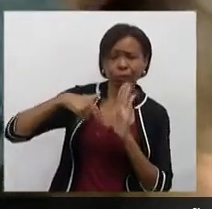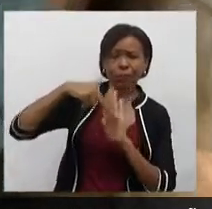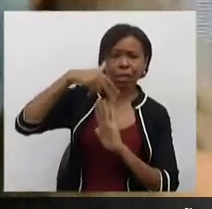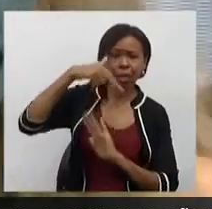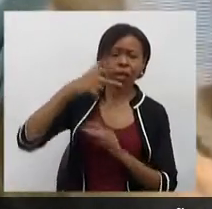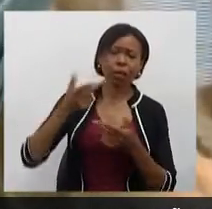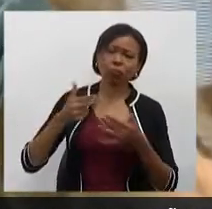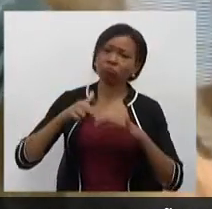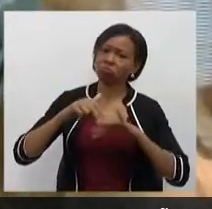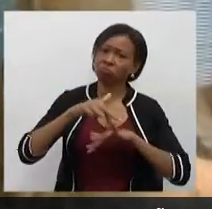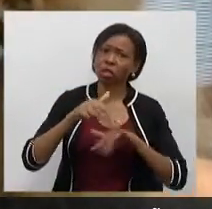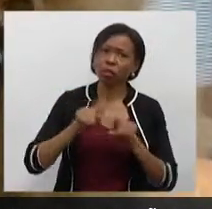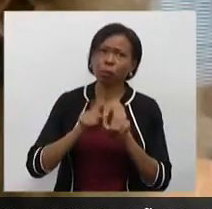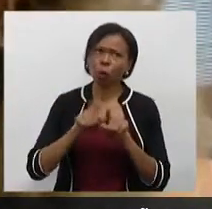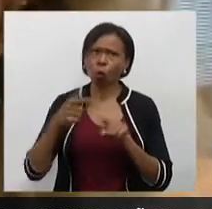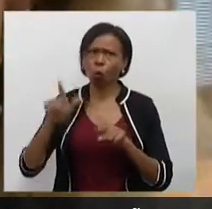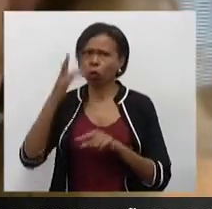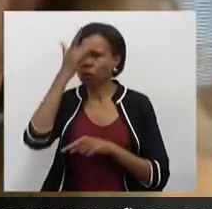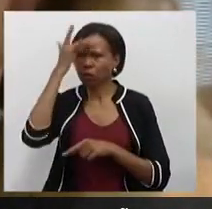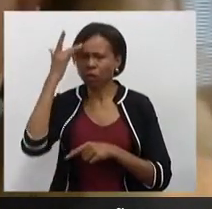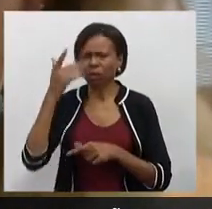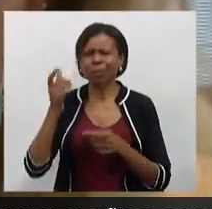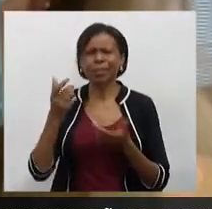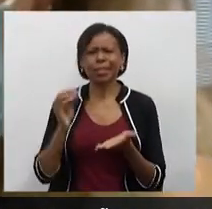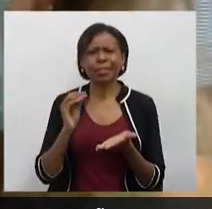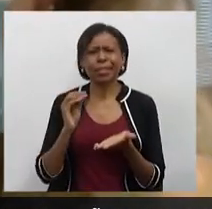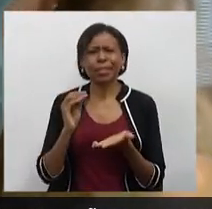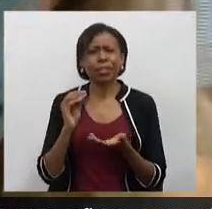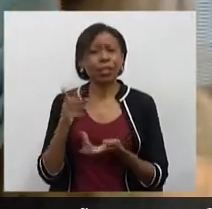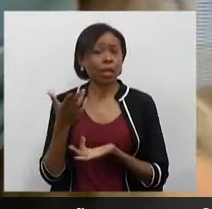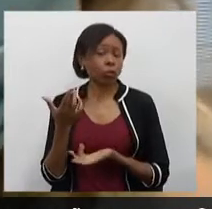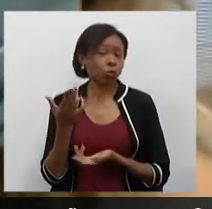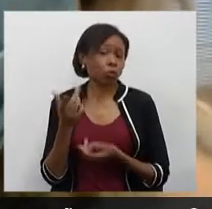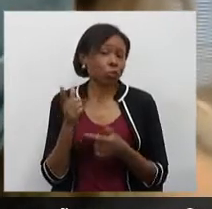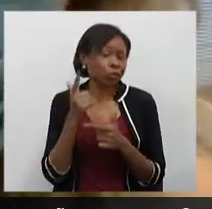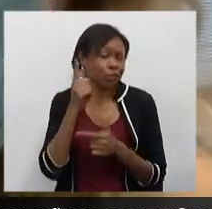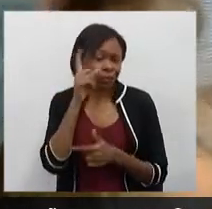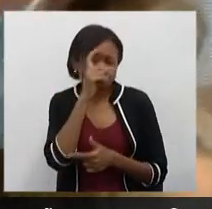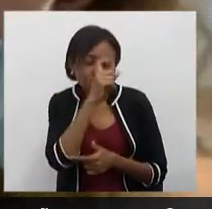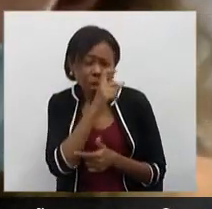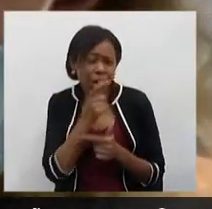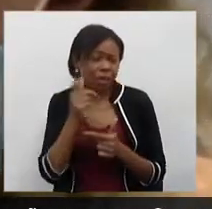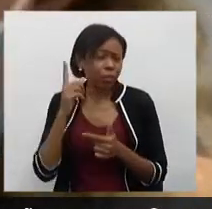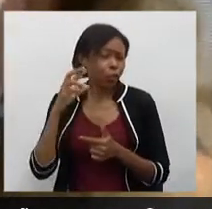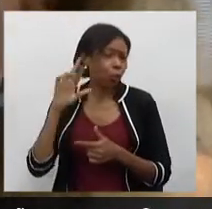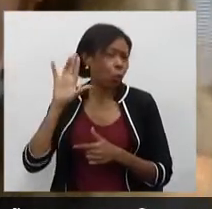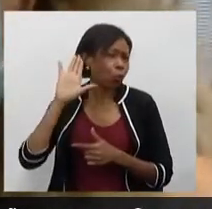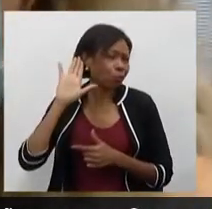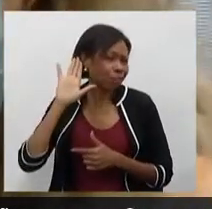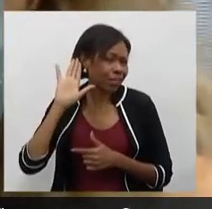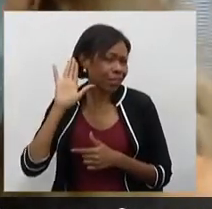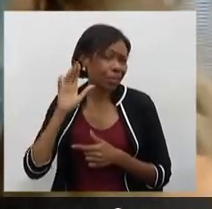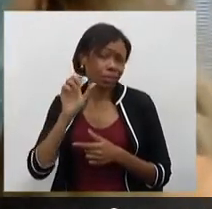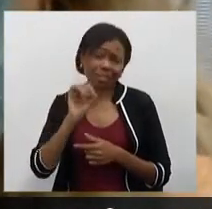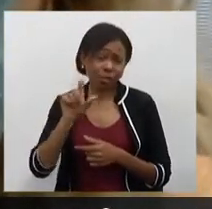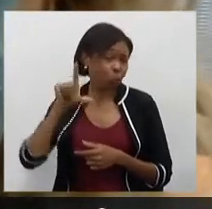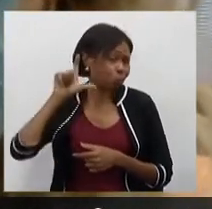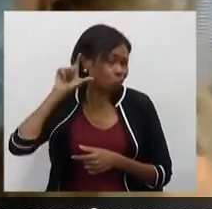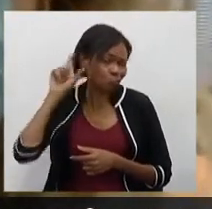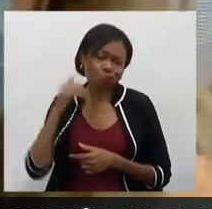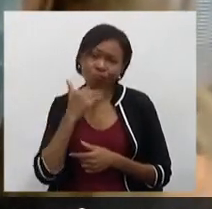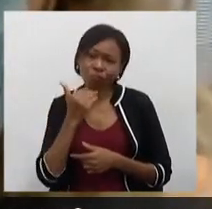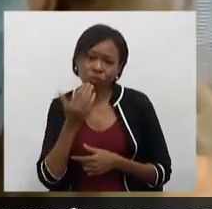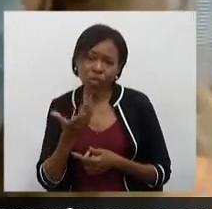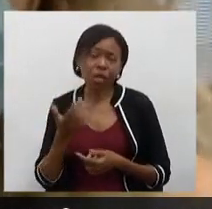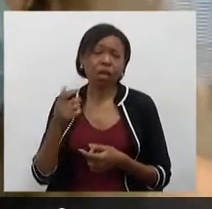com grande dificuldade ou incapacidade de ouvir, mesmo com o uso de aparelho auditivo, uma terceira categoria, indivíduos